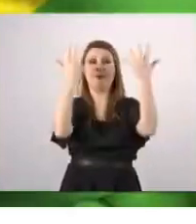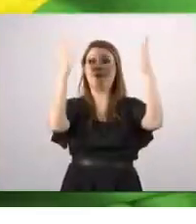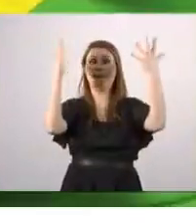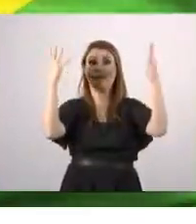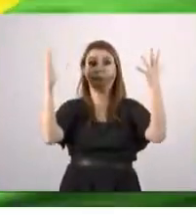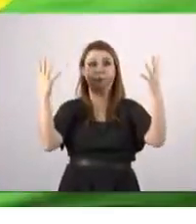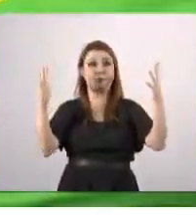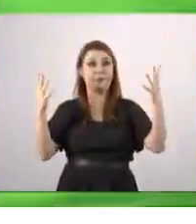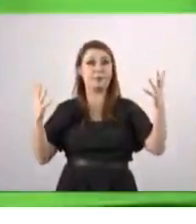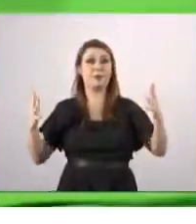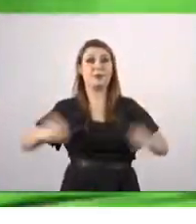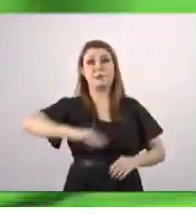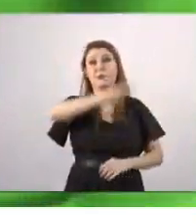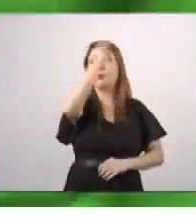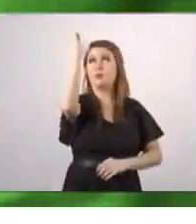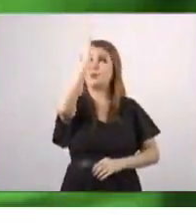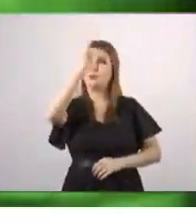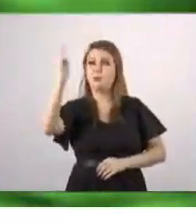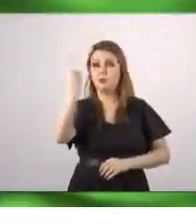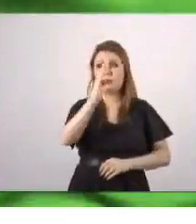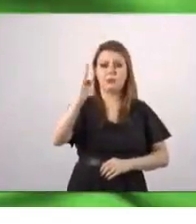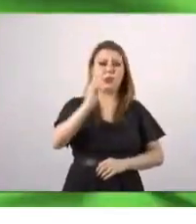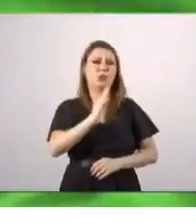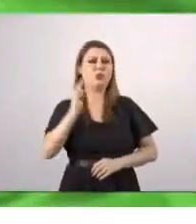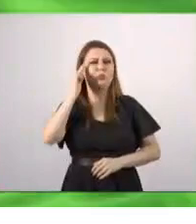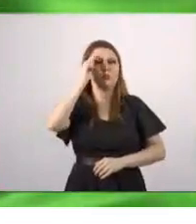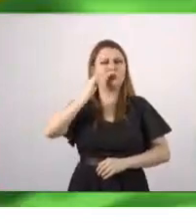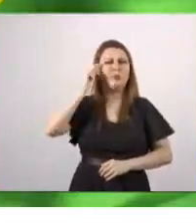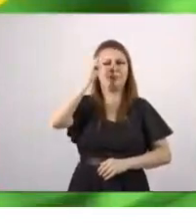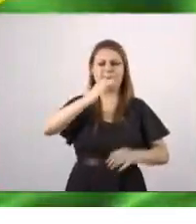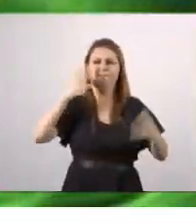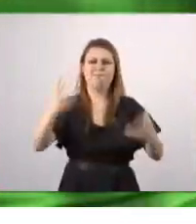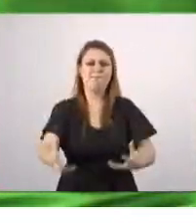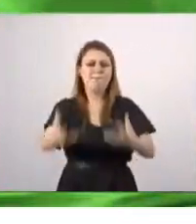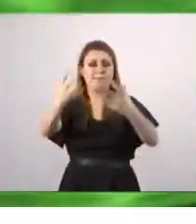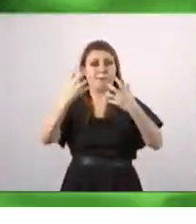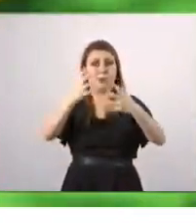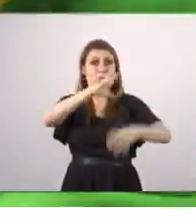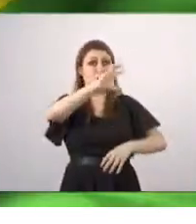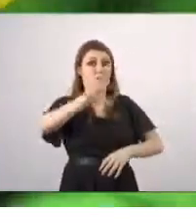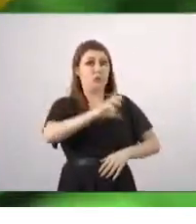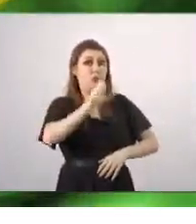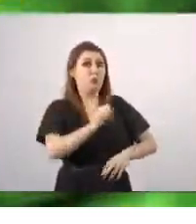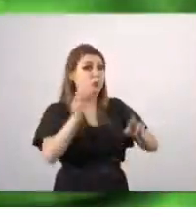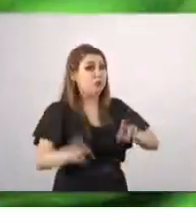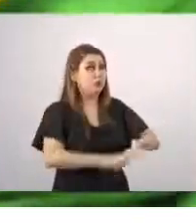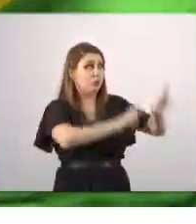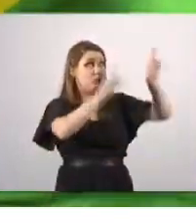Thank you.